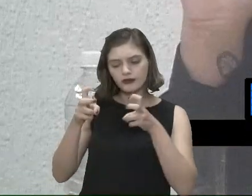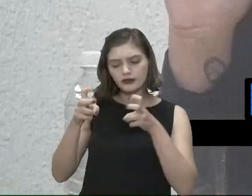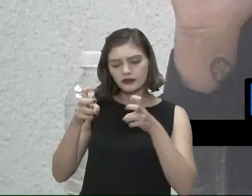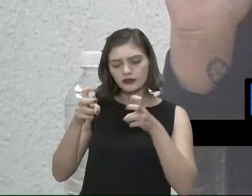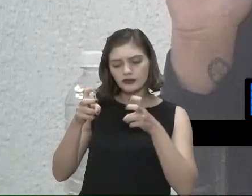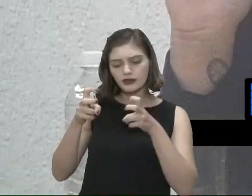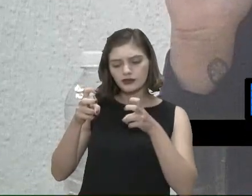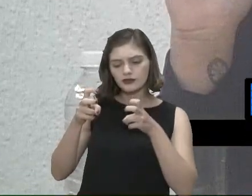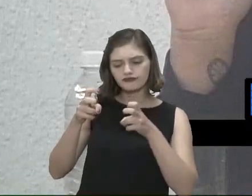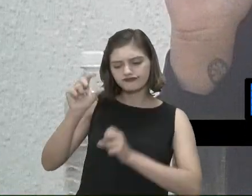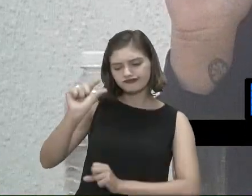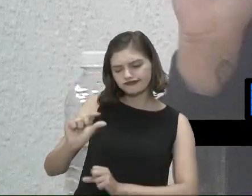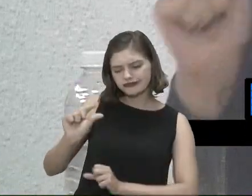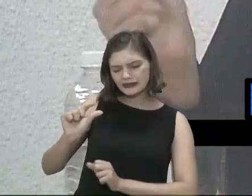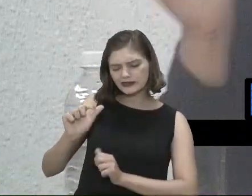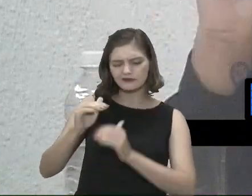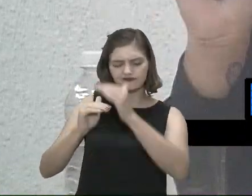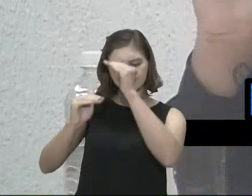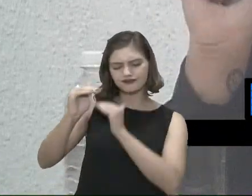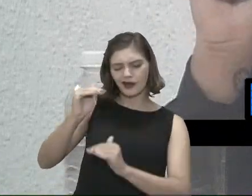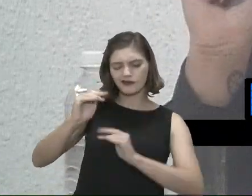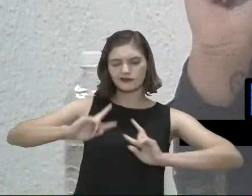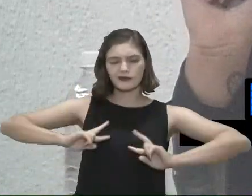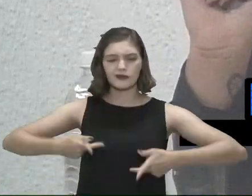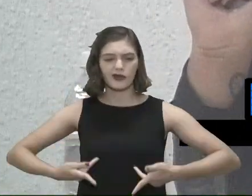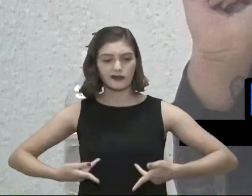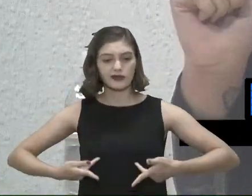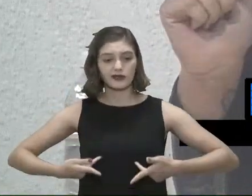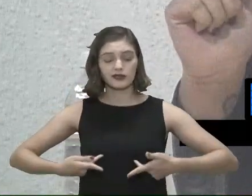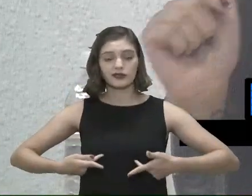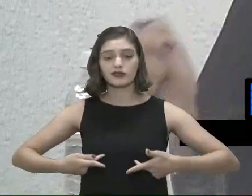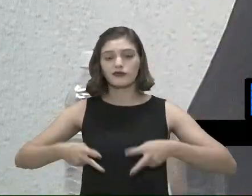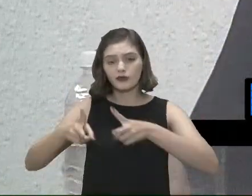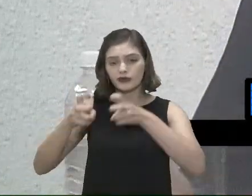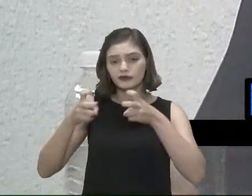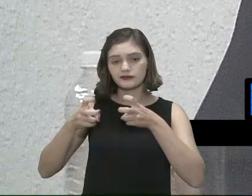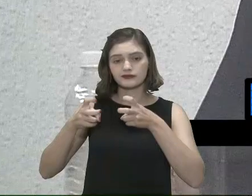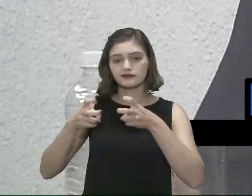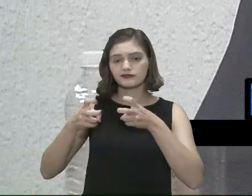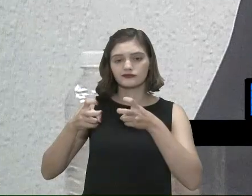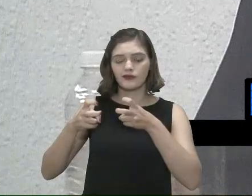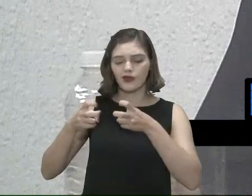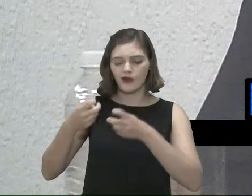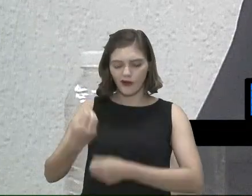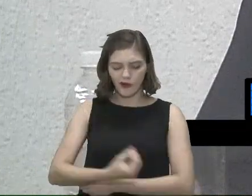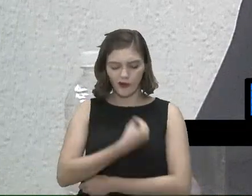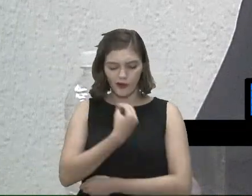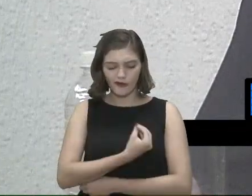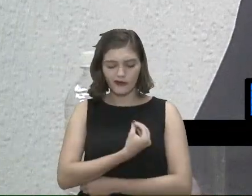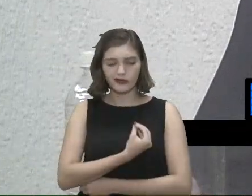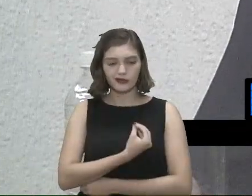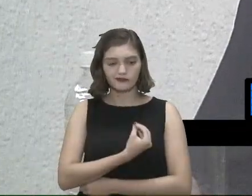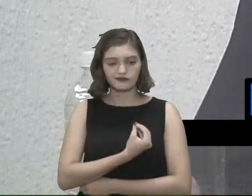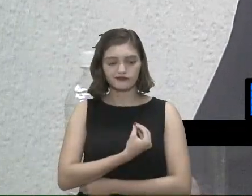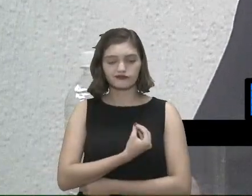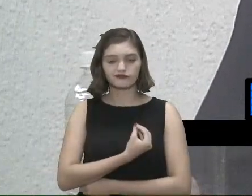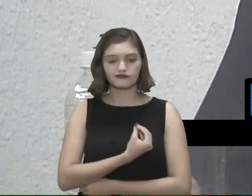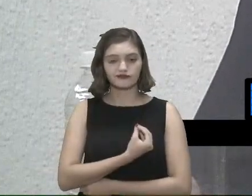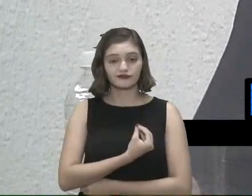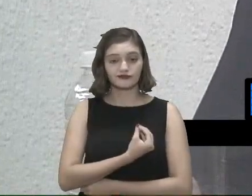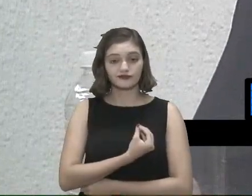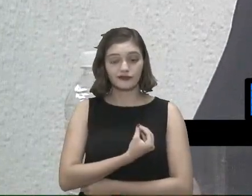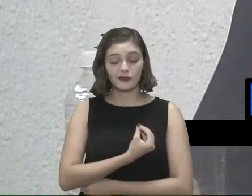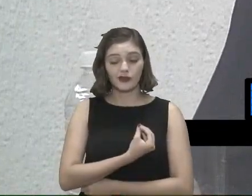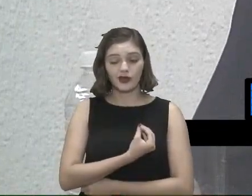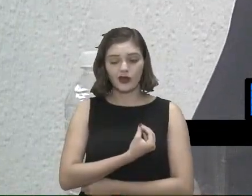menos que humanas. E essa forma de reconhecimento qualificado não conduz a uma vida vivível.